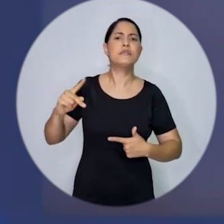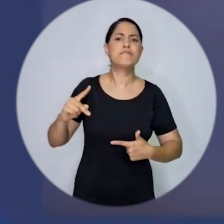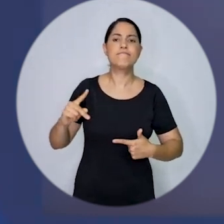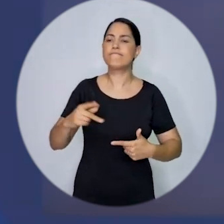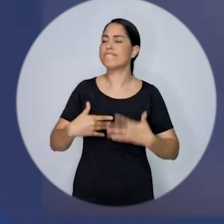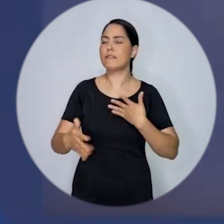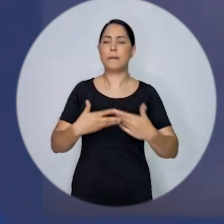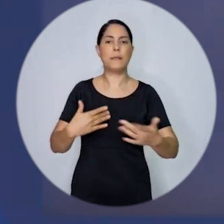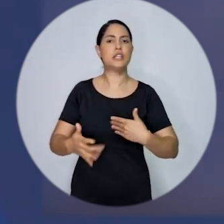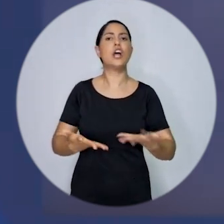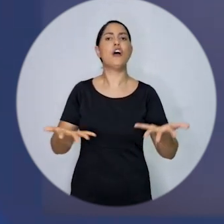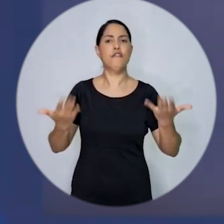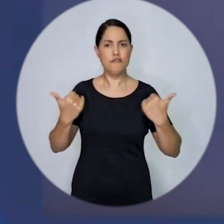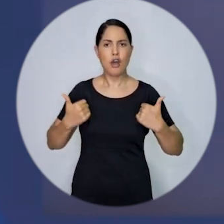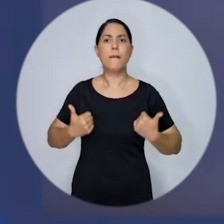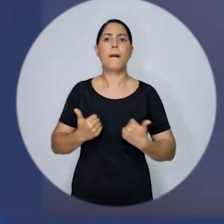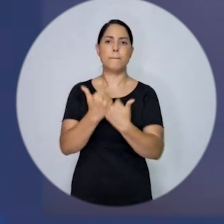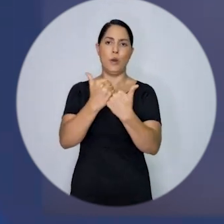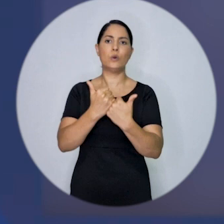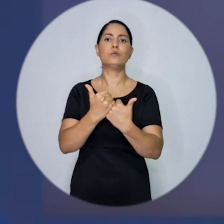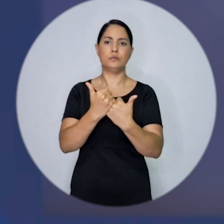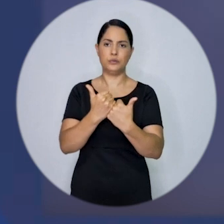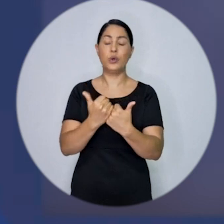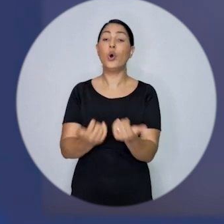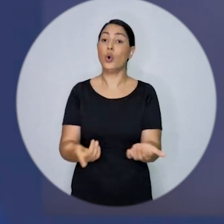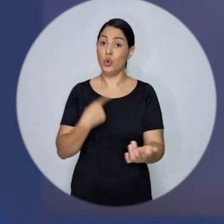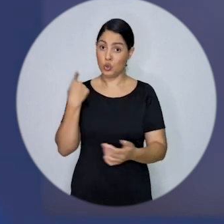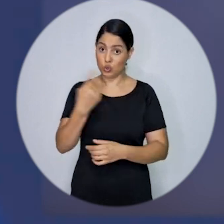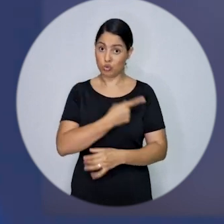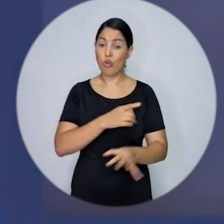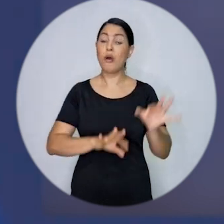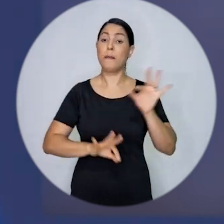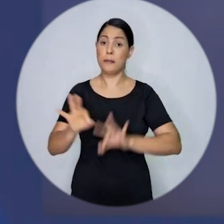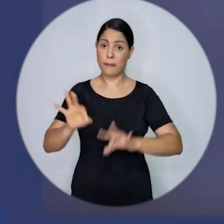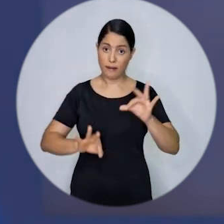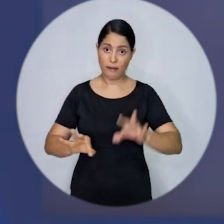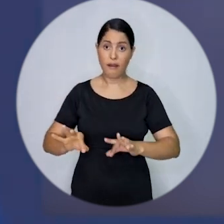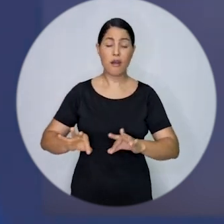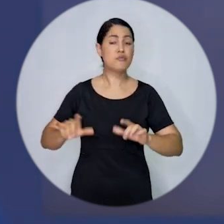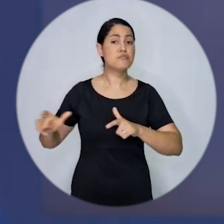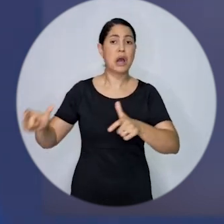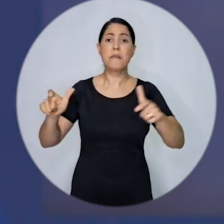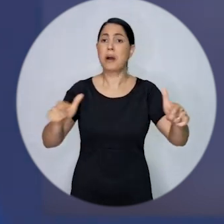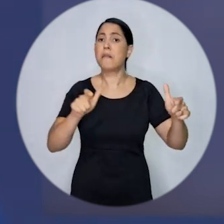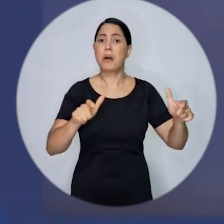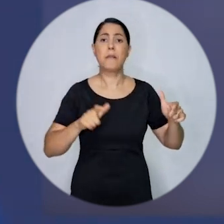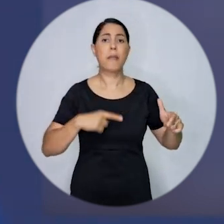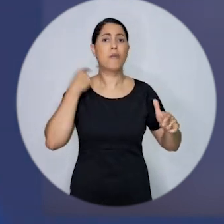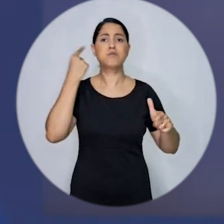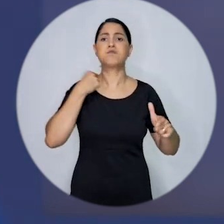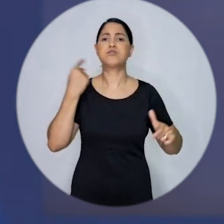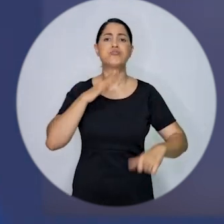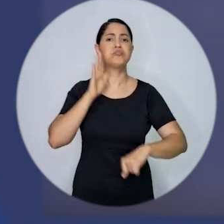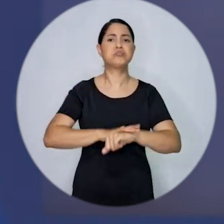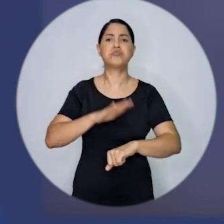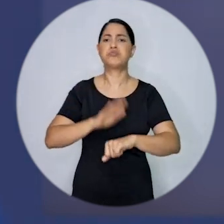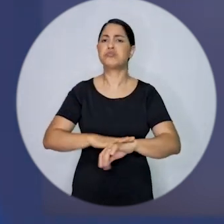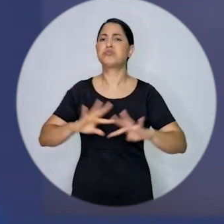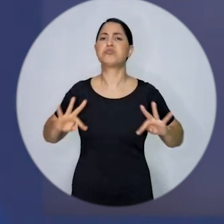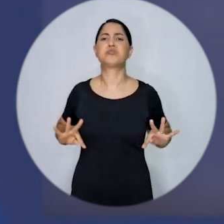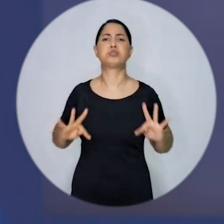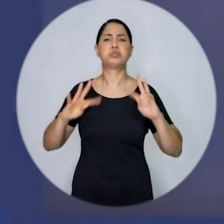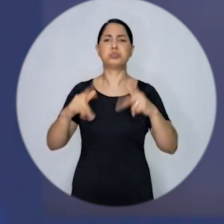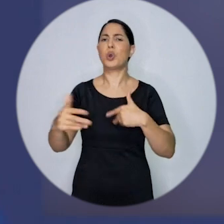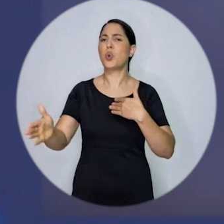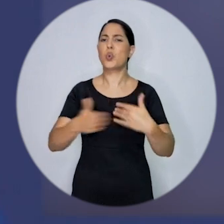independentemente do local de sua atuação. Nós estamos preparados para defender os interesses da advocacia em todo lugar, a